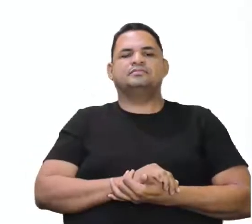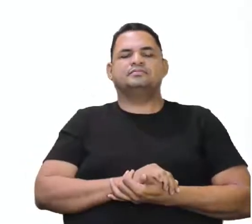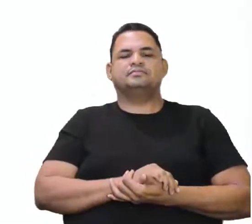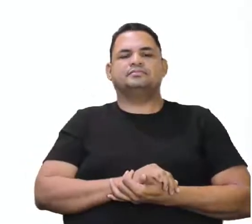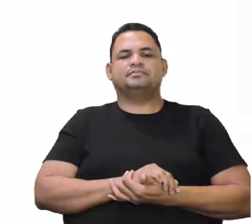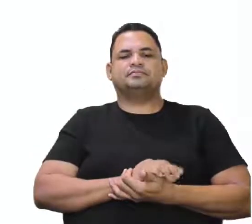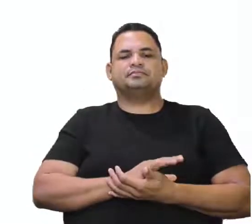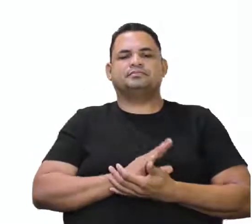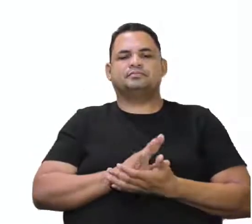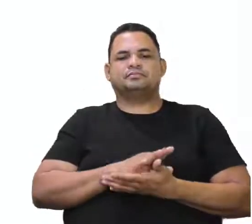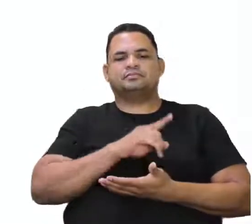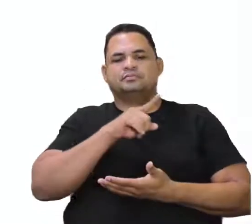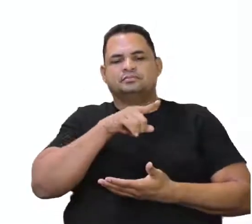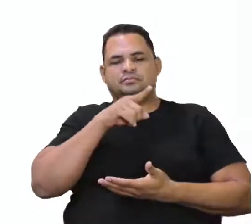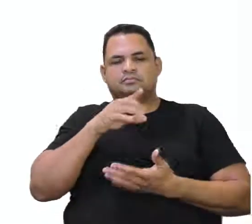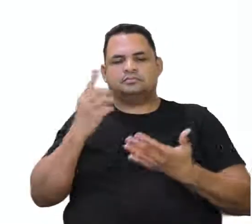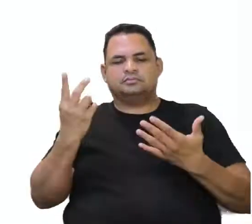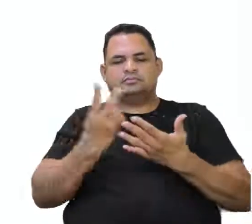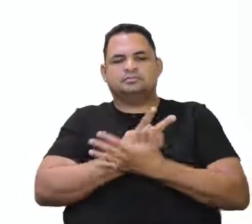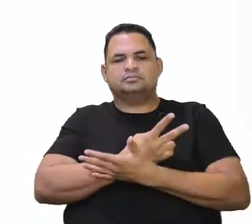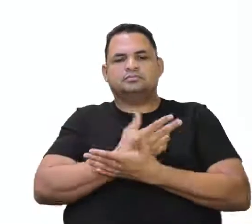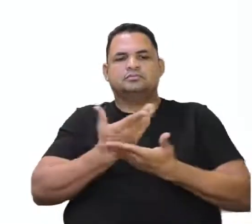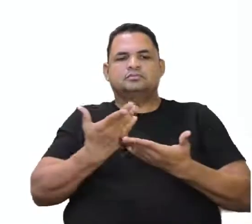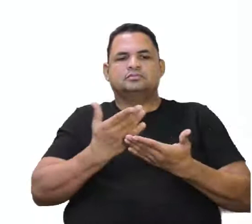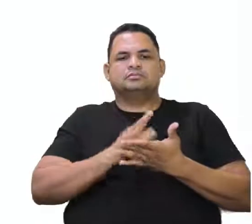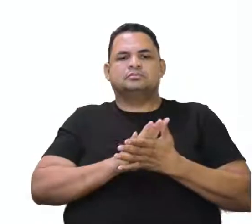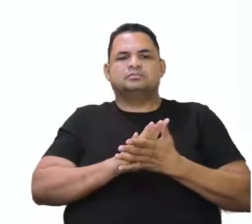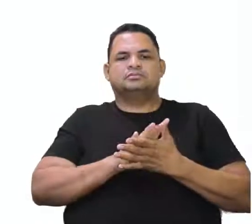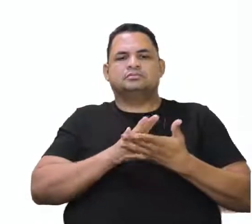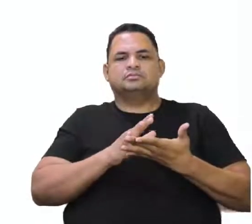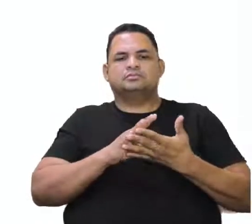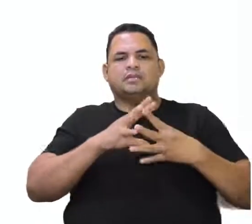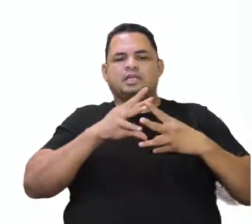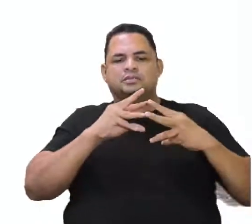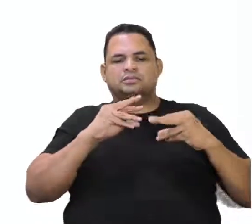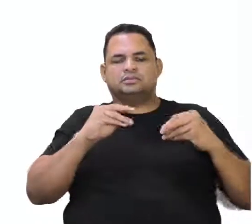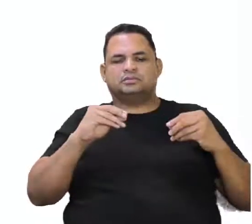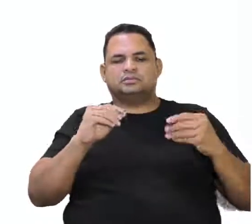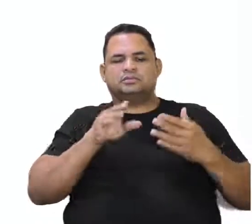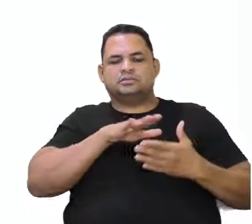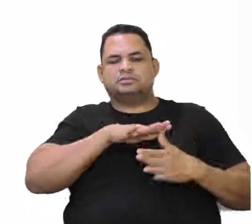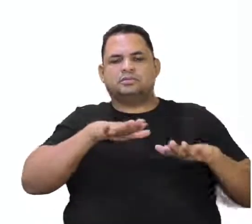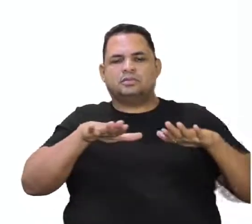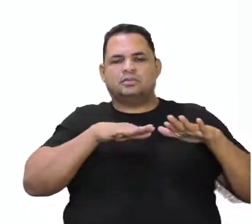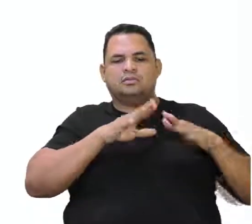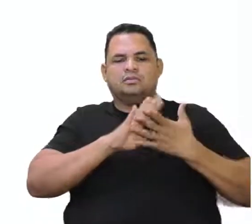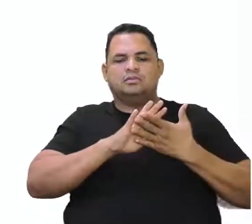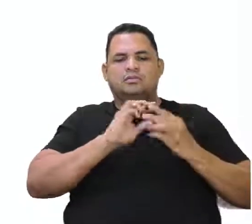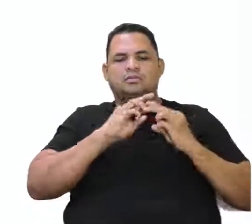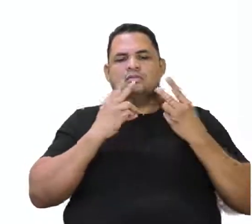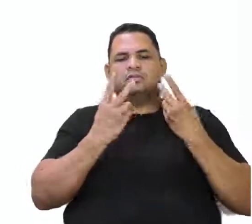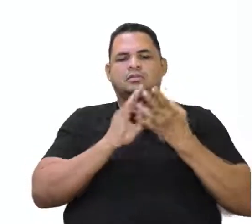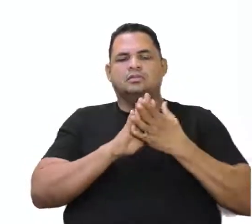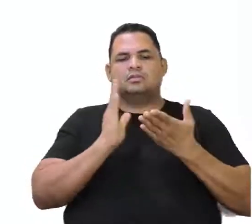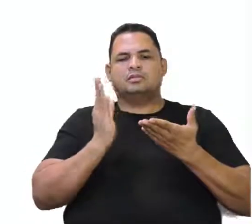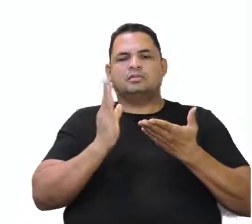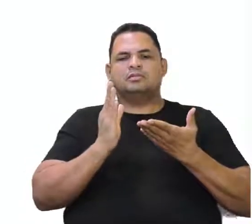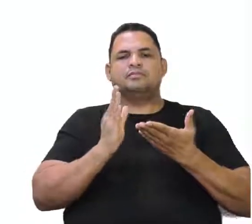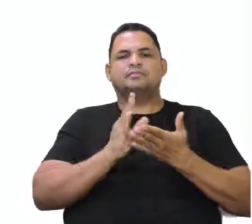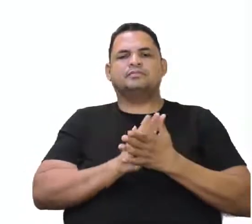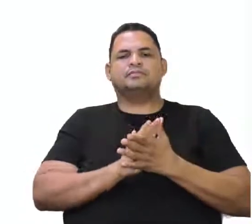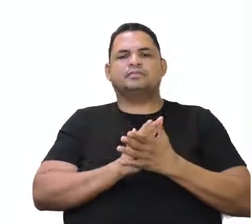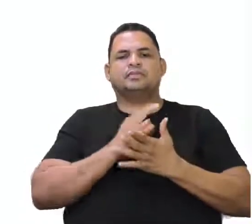unidirecional para a fluidez, o circuito da ciclagem de matéria, né, o movimento de matéria em cada um desses níveis e